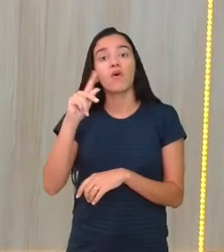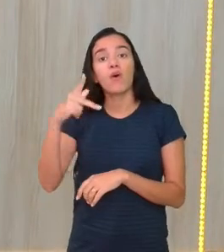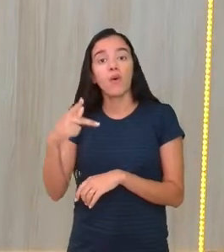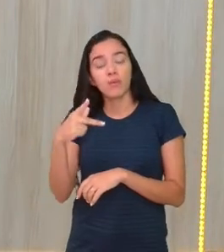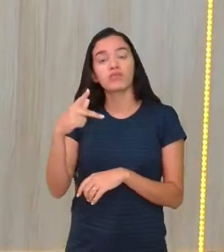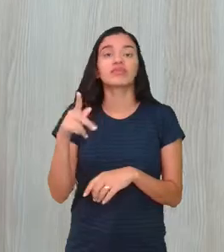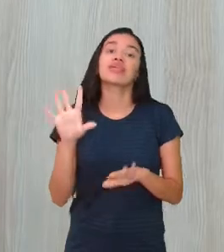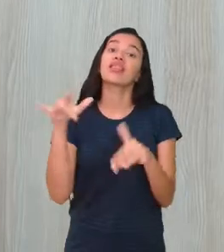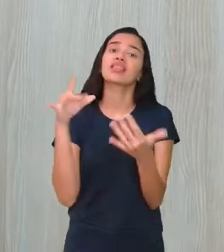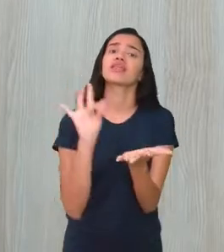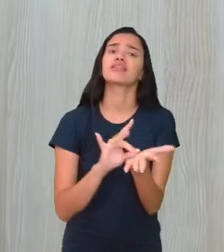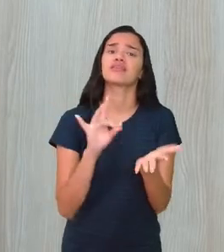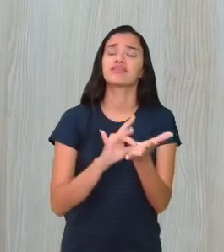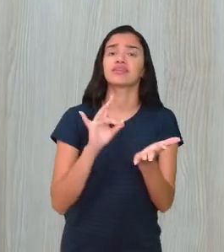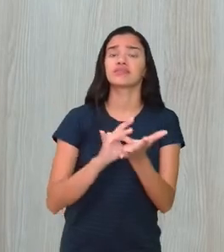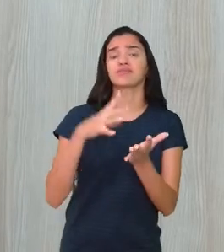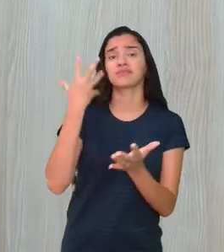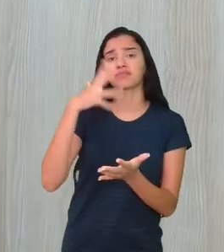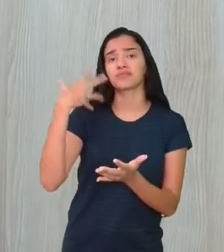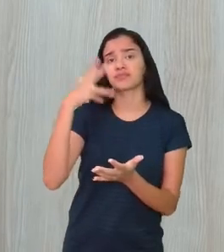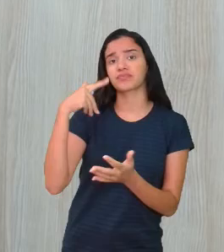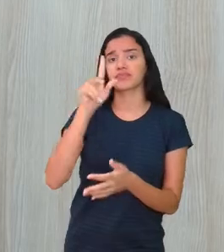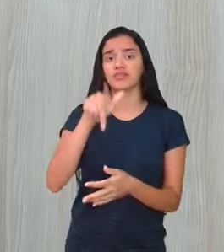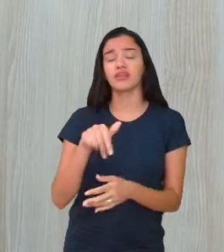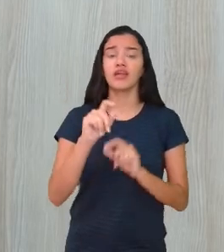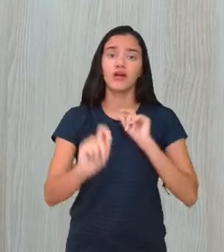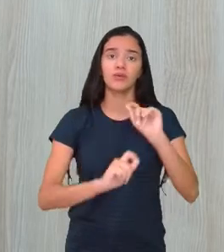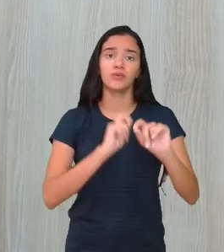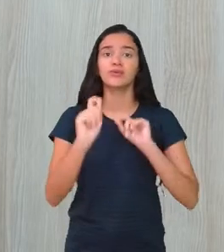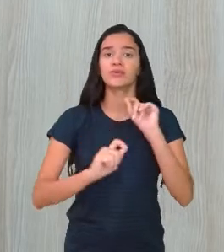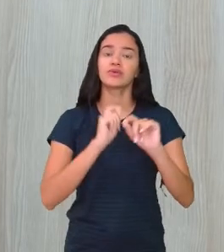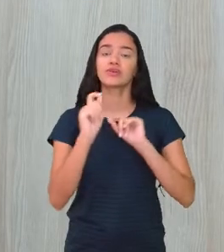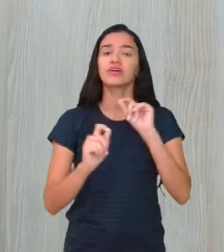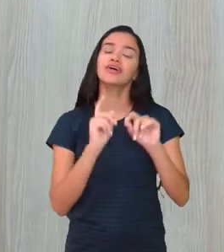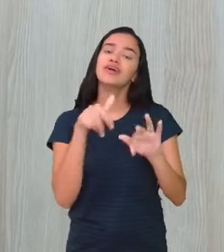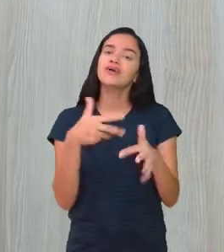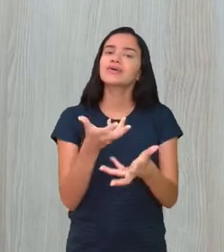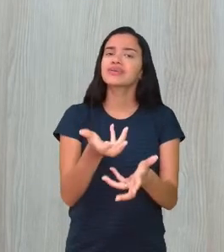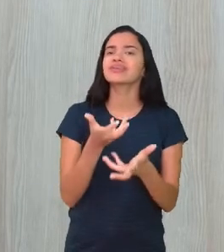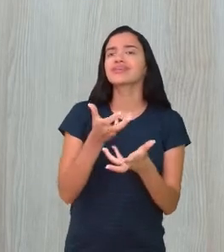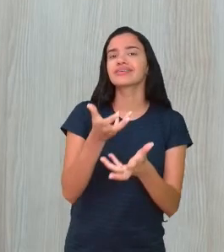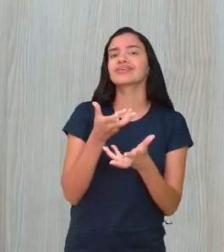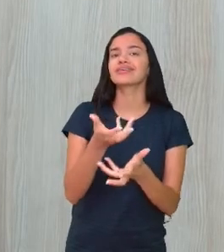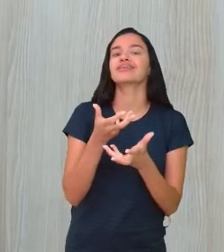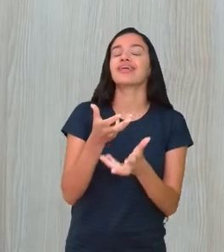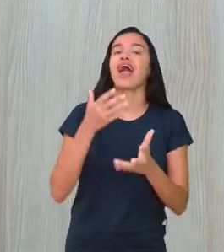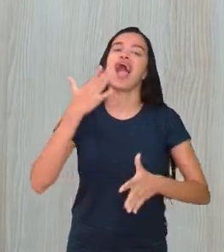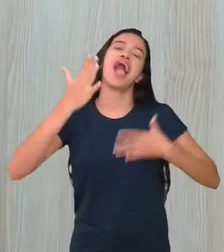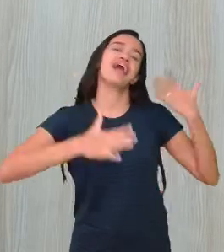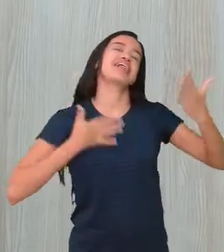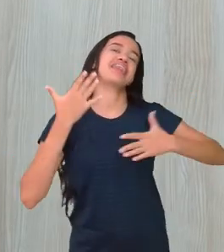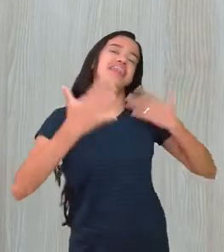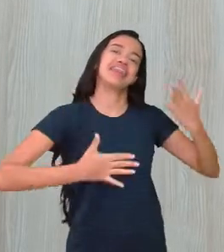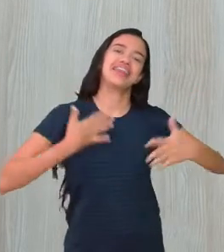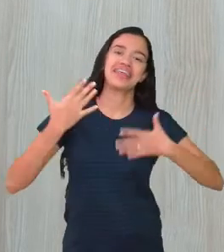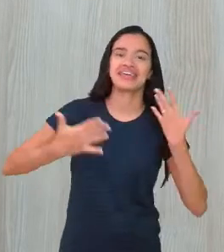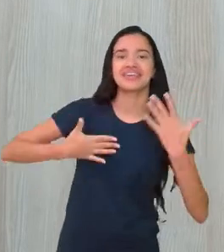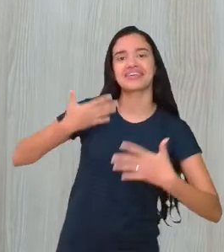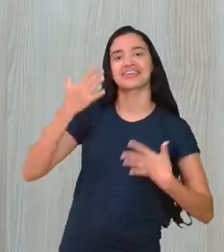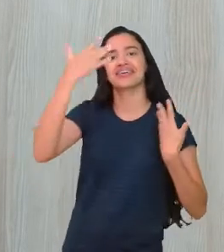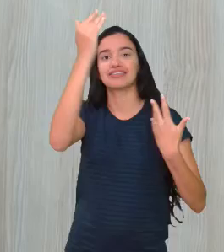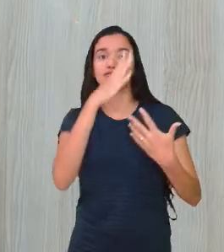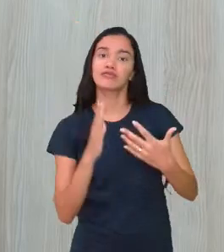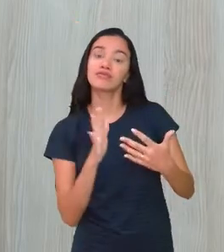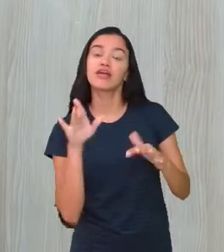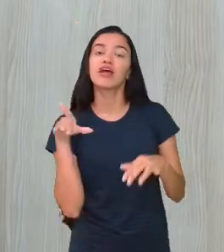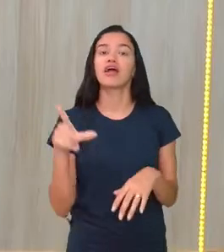e na verdade a música dele, ele espelha, né, o que é que ele queria com aquilo, a alegria do A alegria, brasileiro, isso, é uma